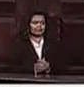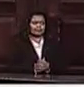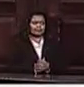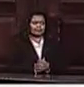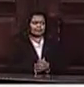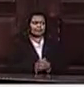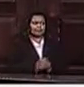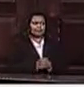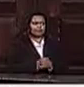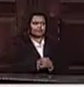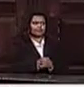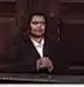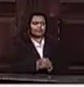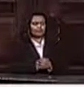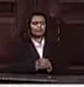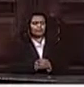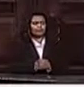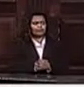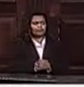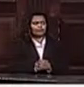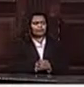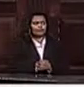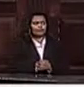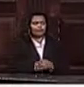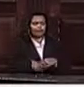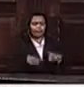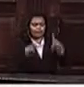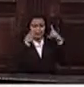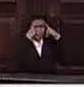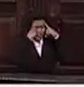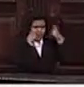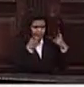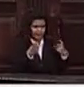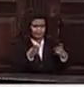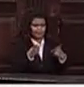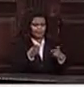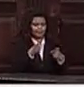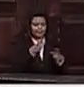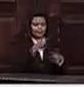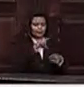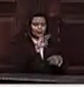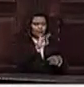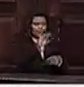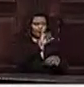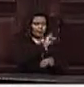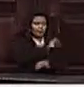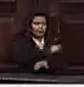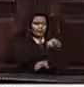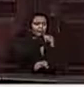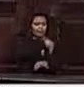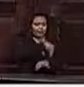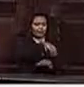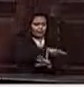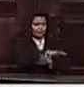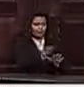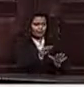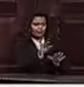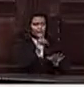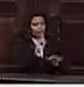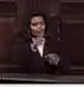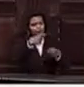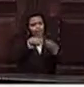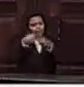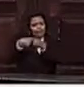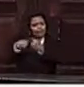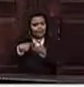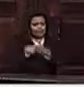migrou para a Baixada Fluminense e migrou também para o interior do estado. E nós poderíamos estar falando aqui do noticiário